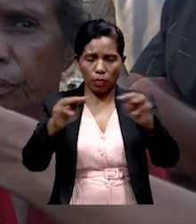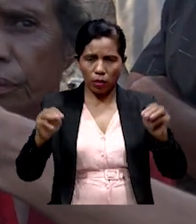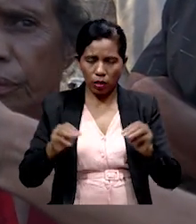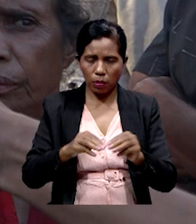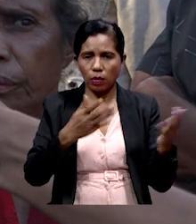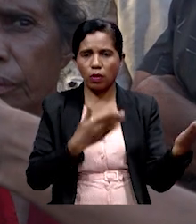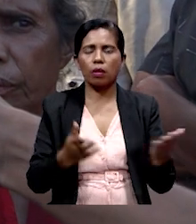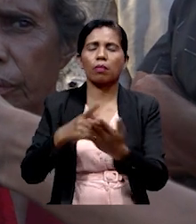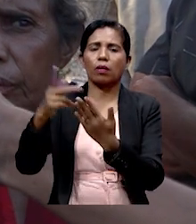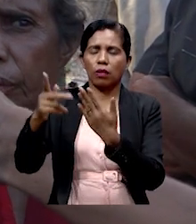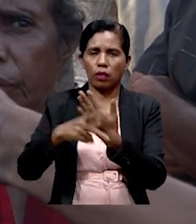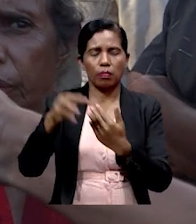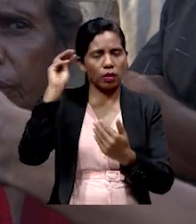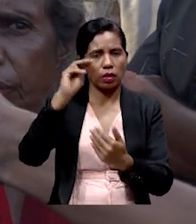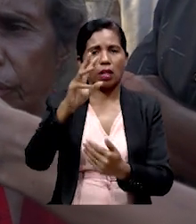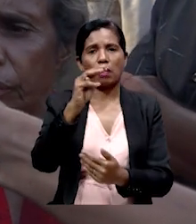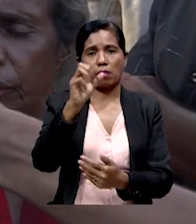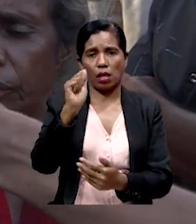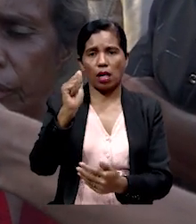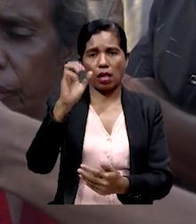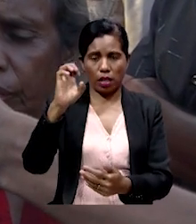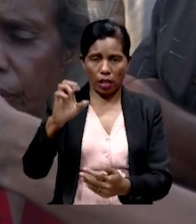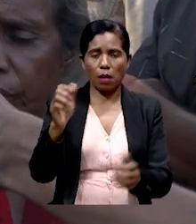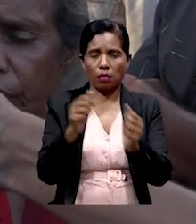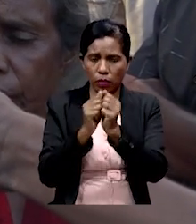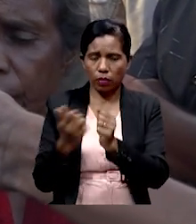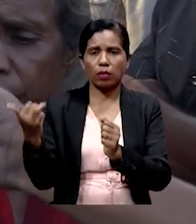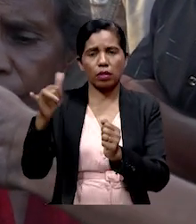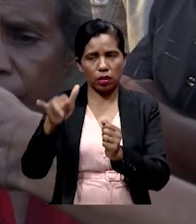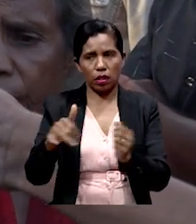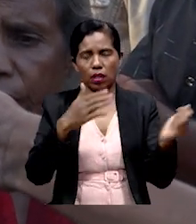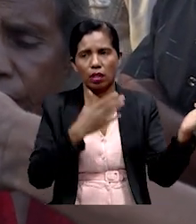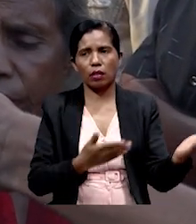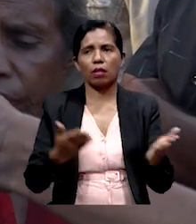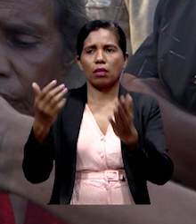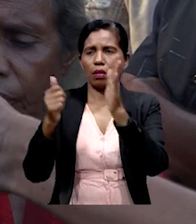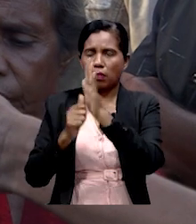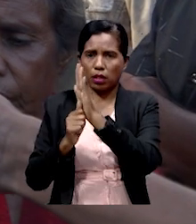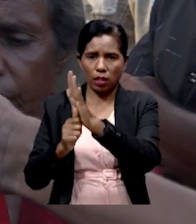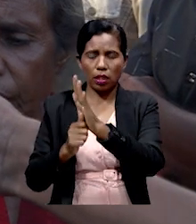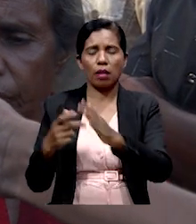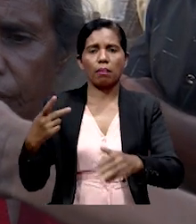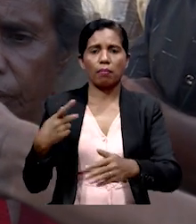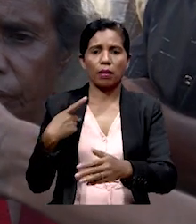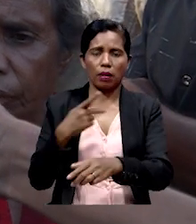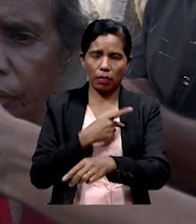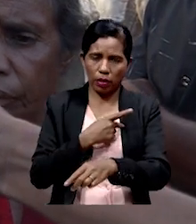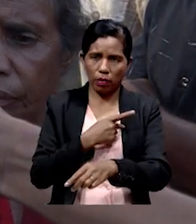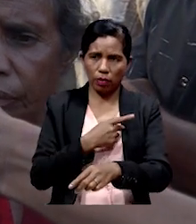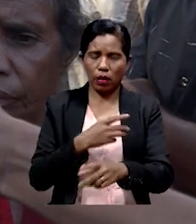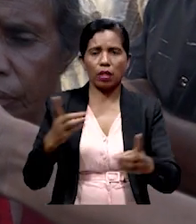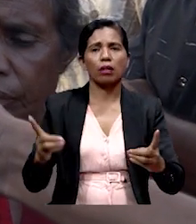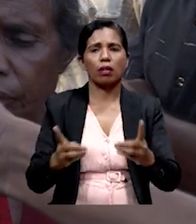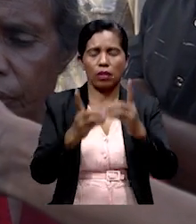Administração Estatal, depois o Ministério da Administração Estatal, há muito cosira, lori ba apresenta a Parlamento, a audiência pública, para a